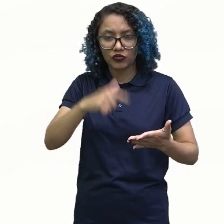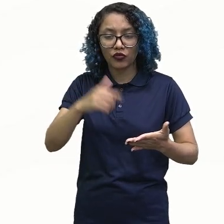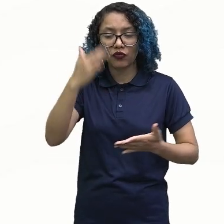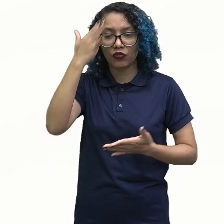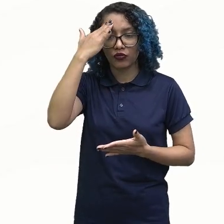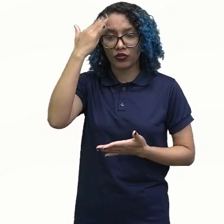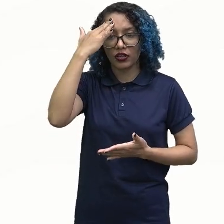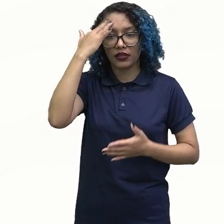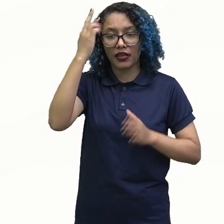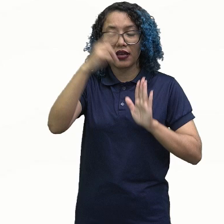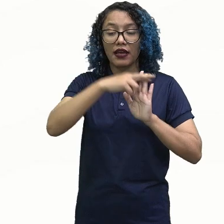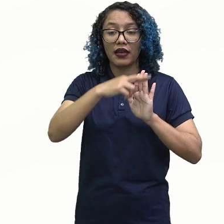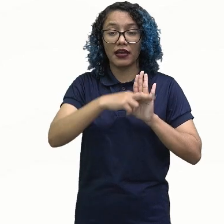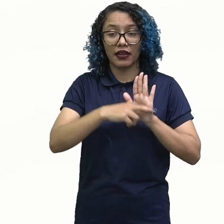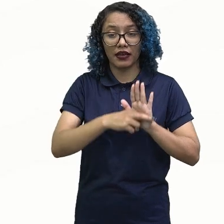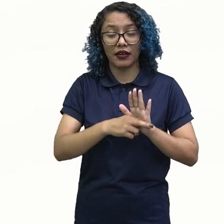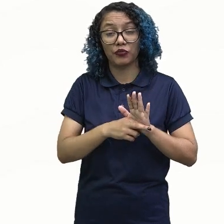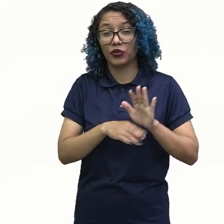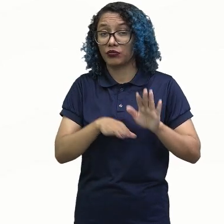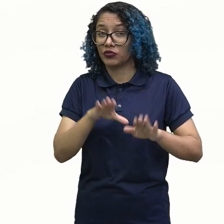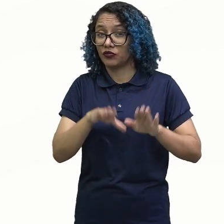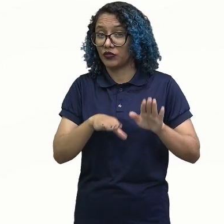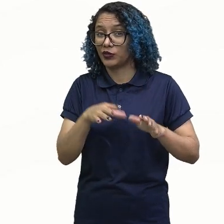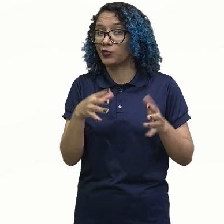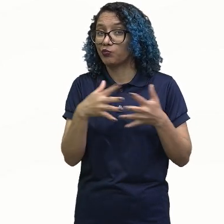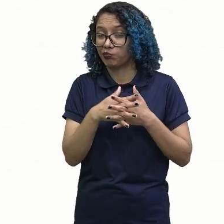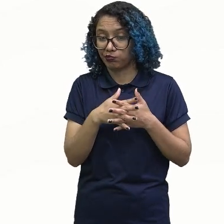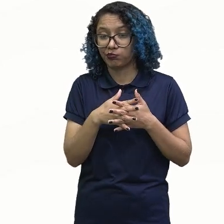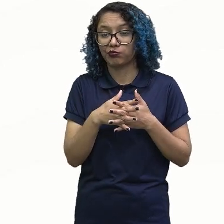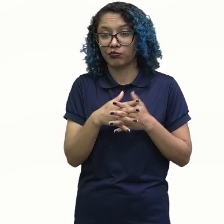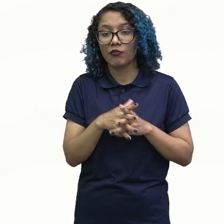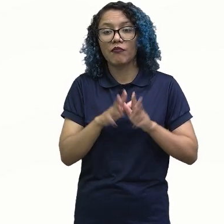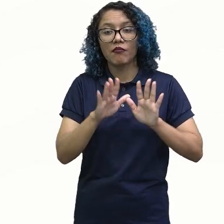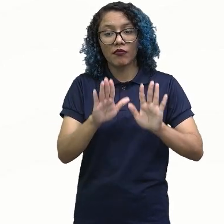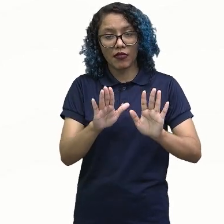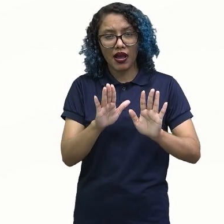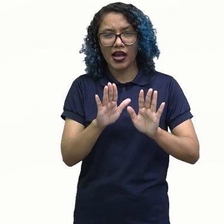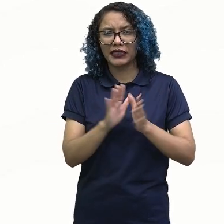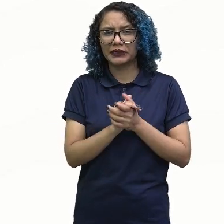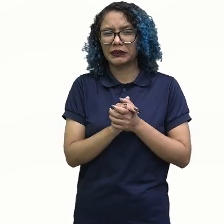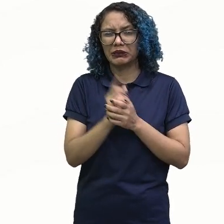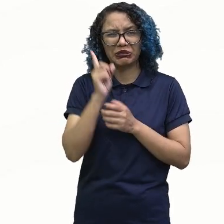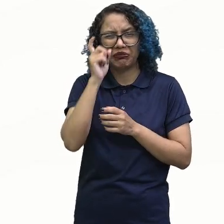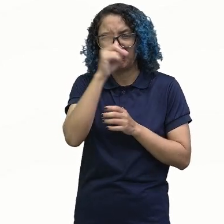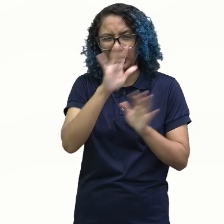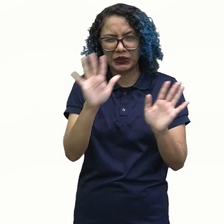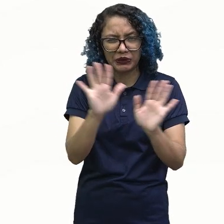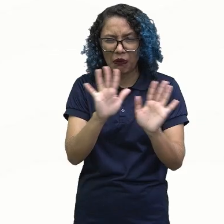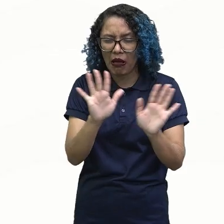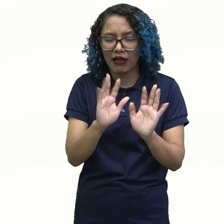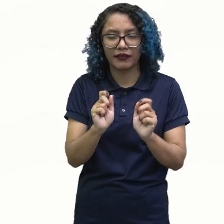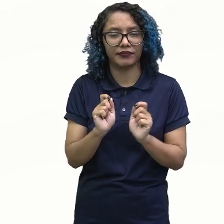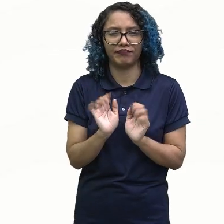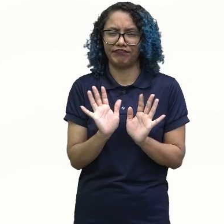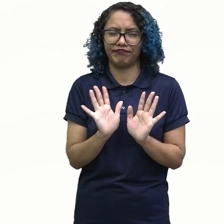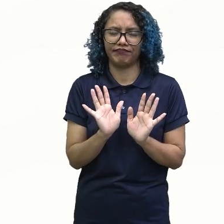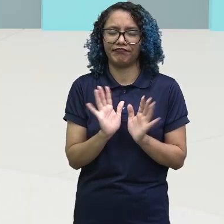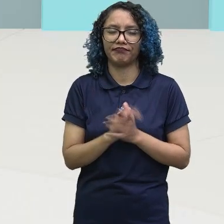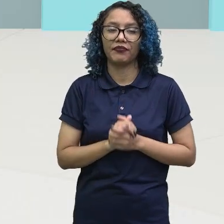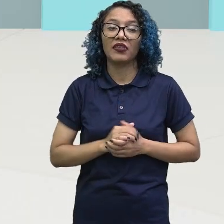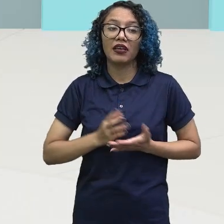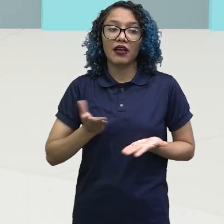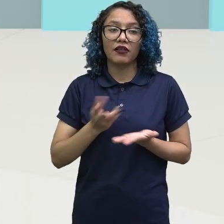essas regras, porque senão realmente a gente vai se confundir. Mas não é um bicho de 7 cabeças a concordância. Nós vamos continuar